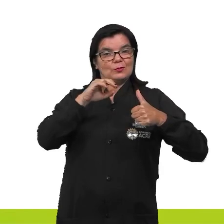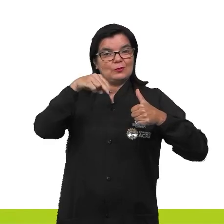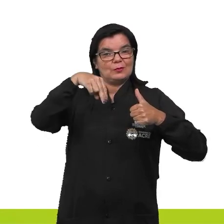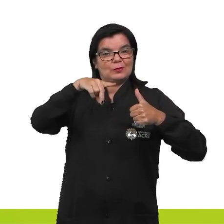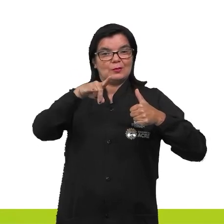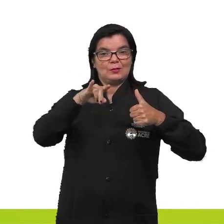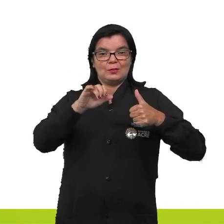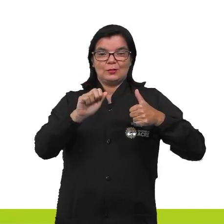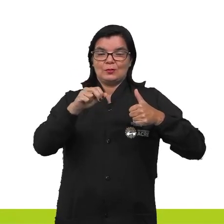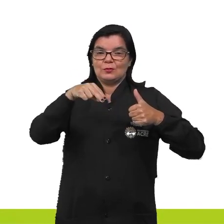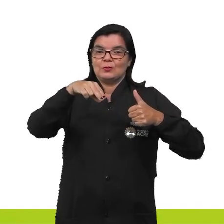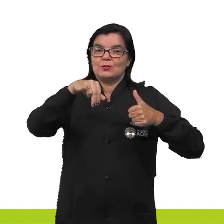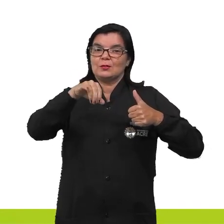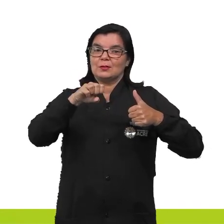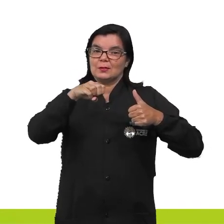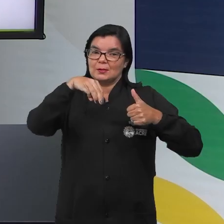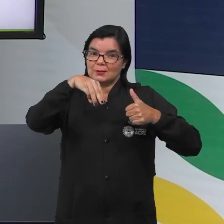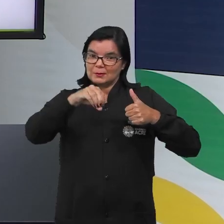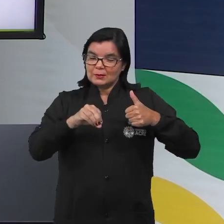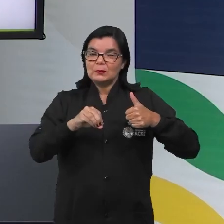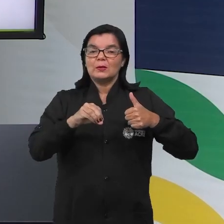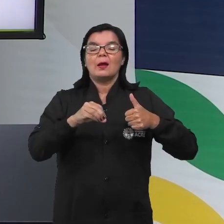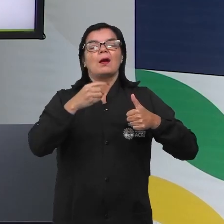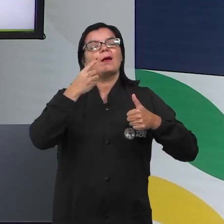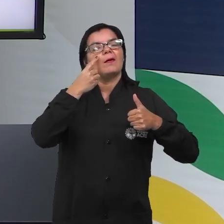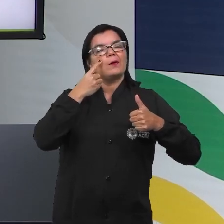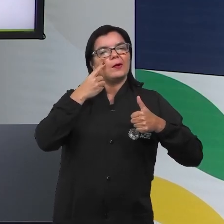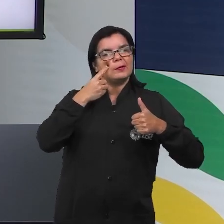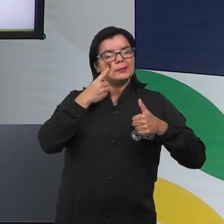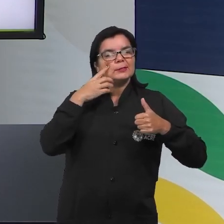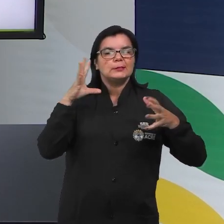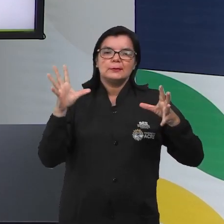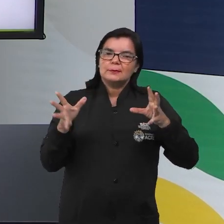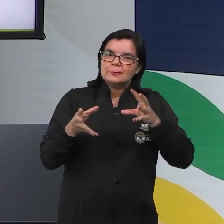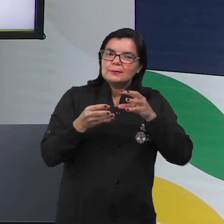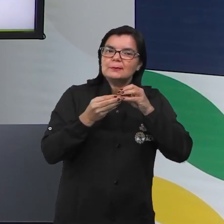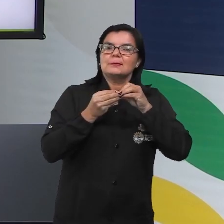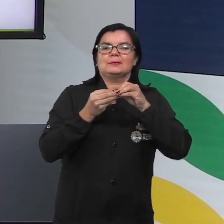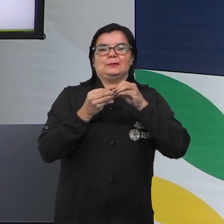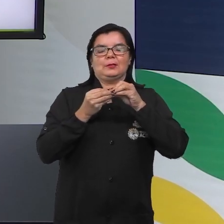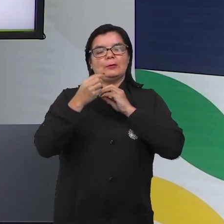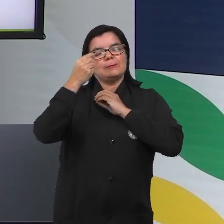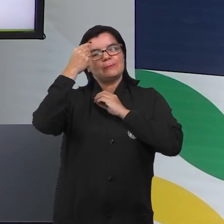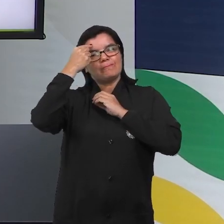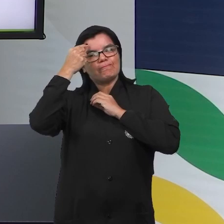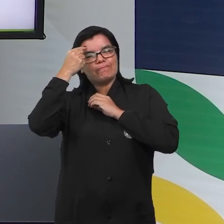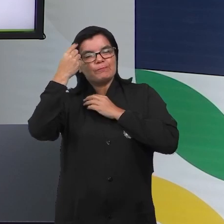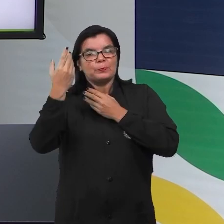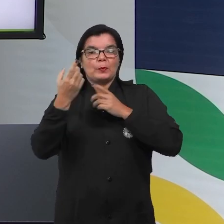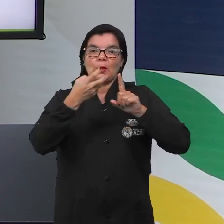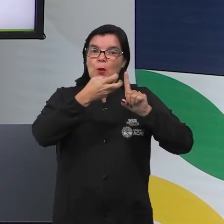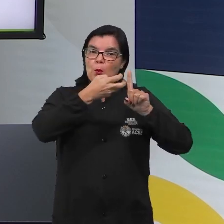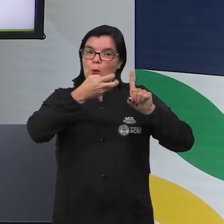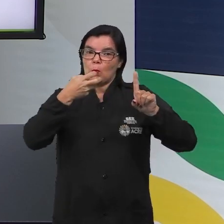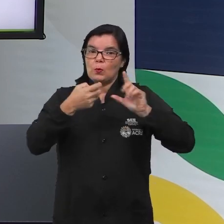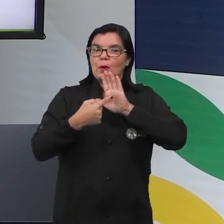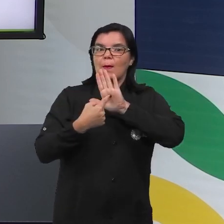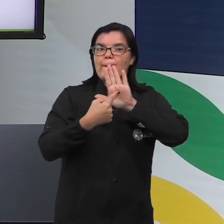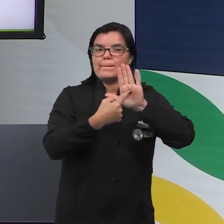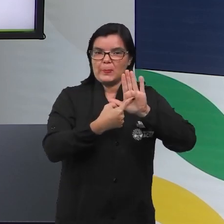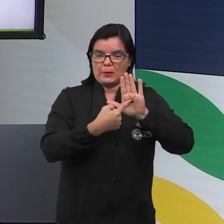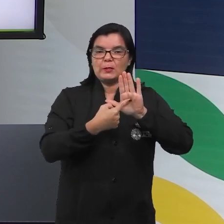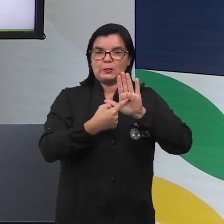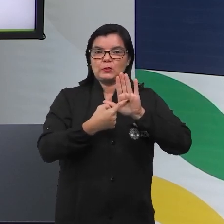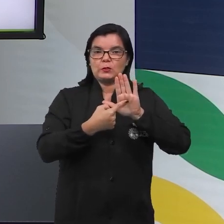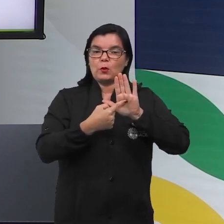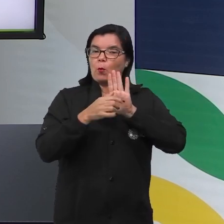de indianismo. E aí a gente faz aquela breve reflexão. O índio aparece aí como centro